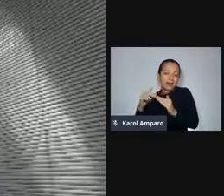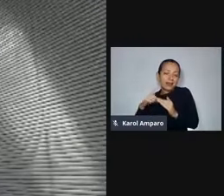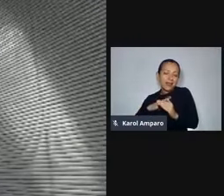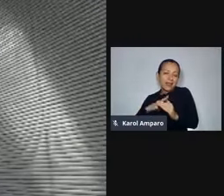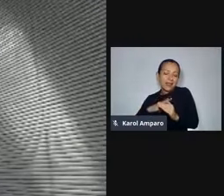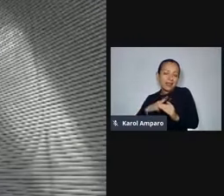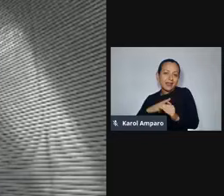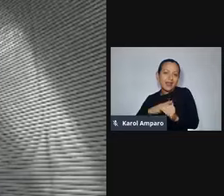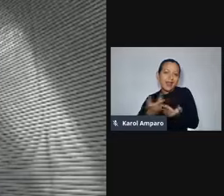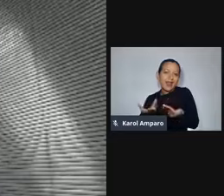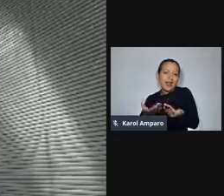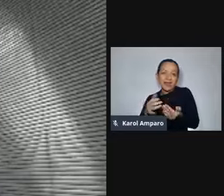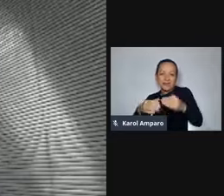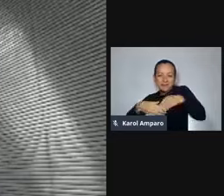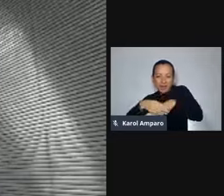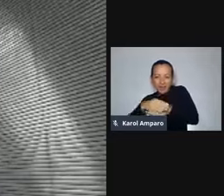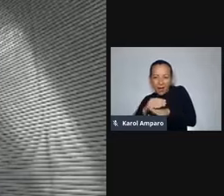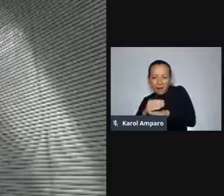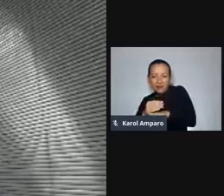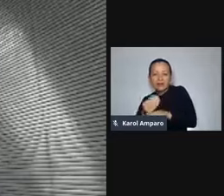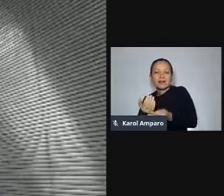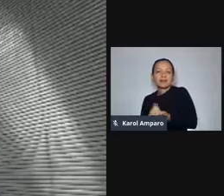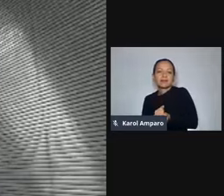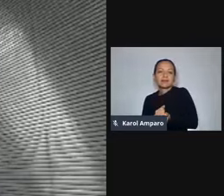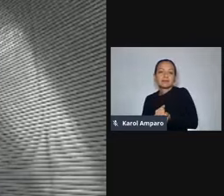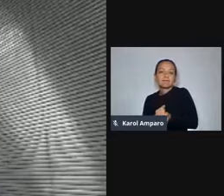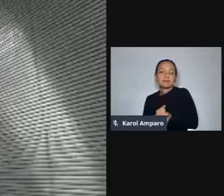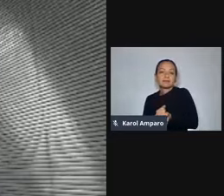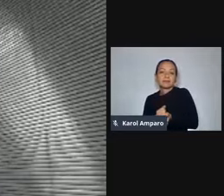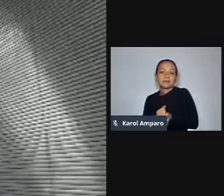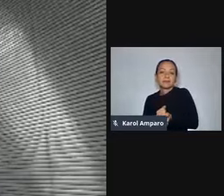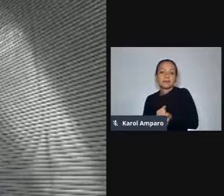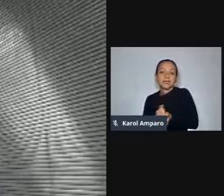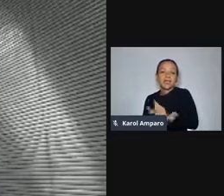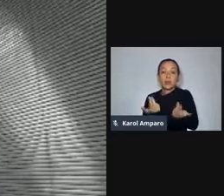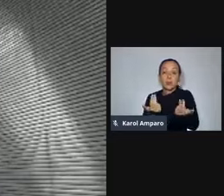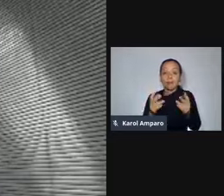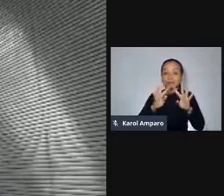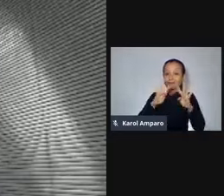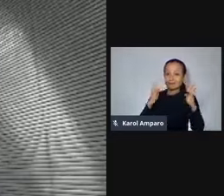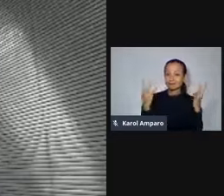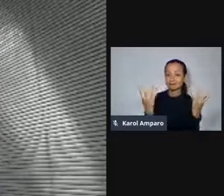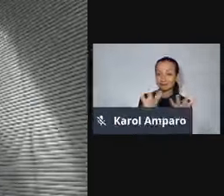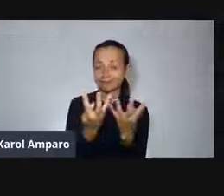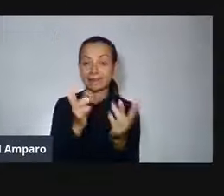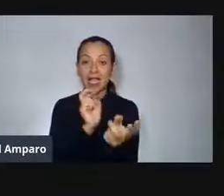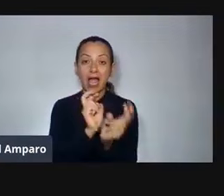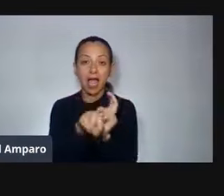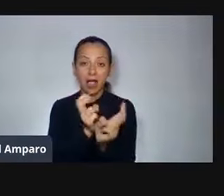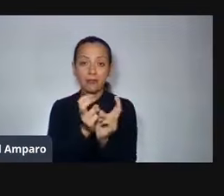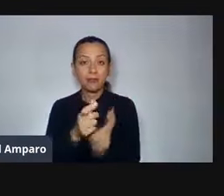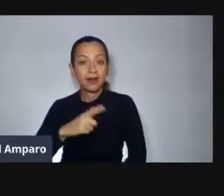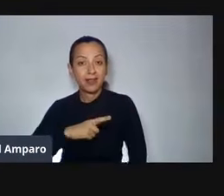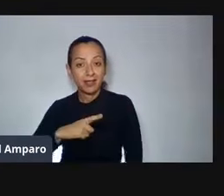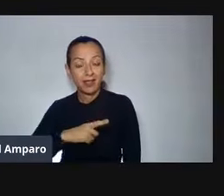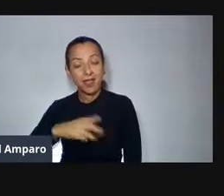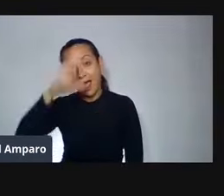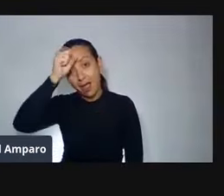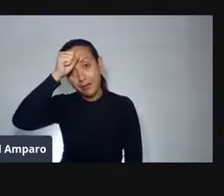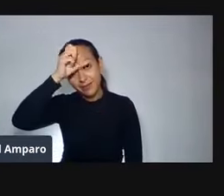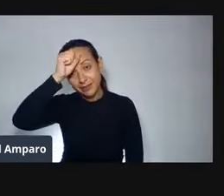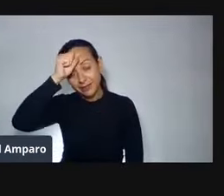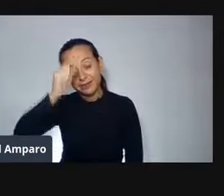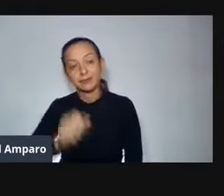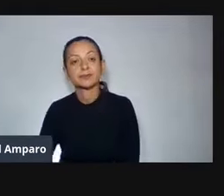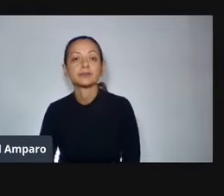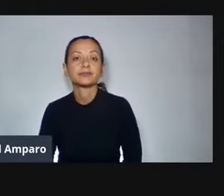na roda mágica da capoeira, elas se entrelaçam, entendeu? E por isso que, na realidade,